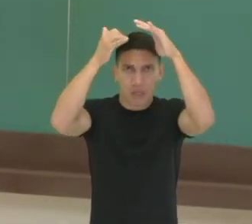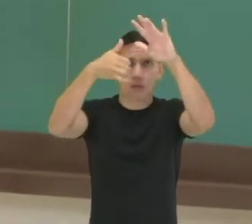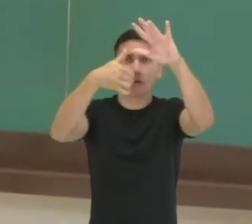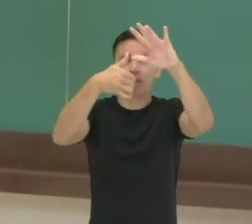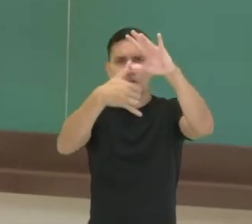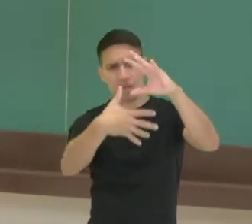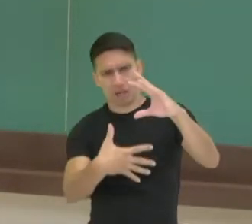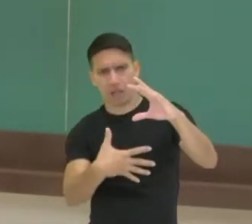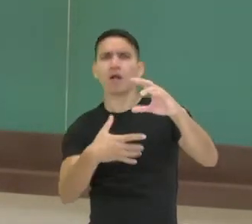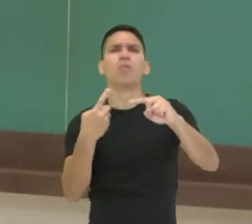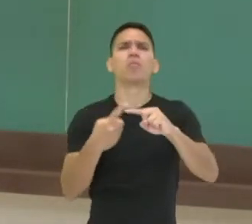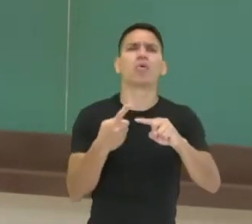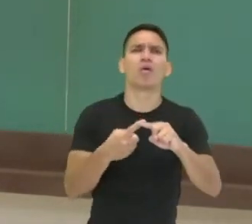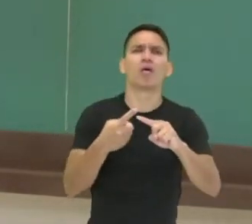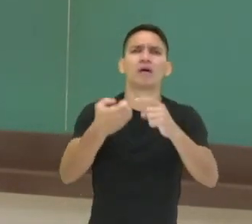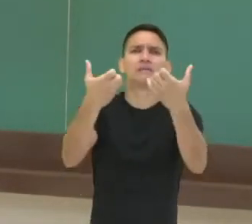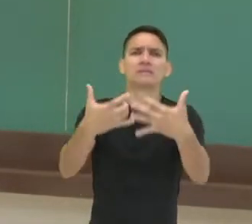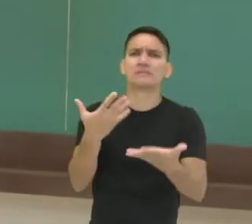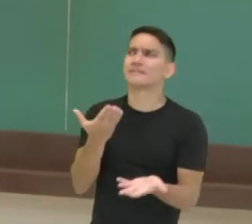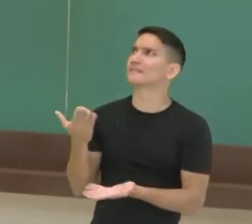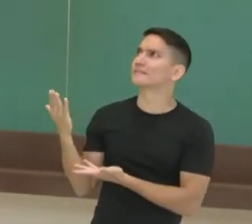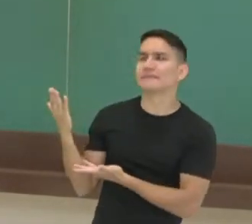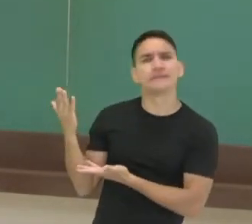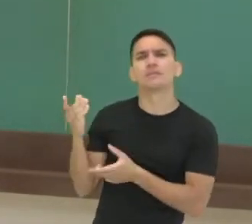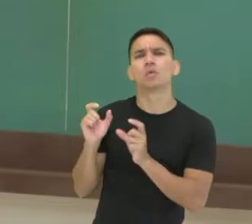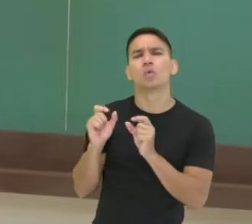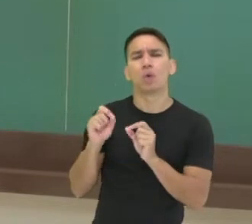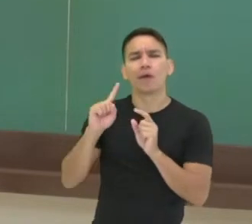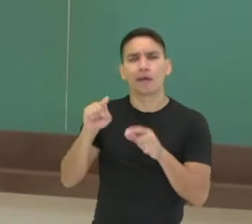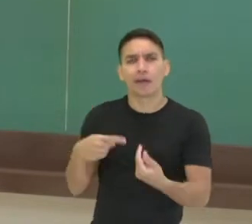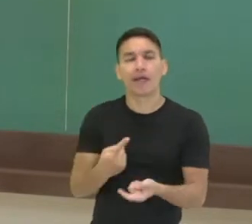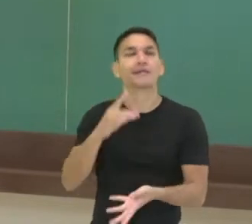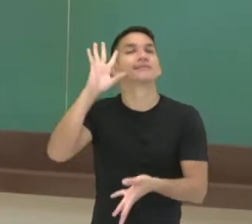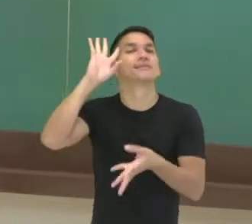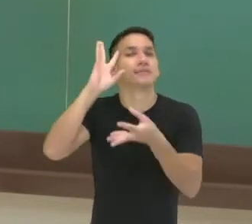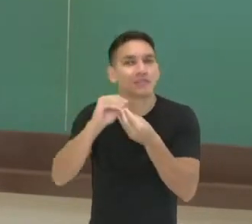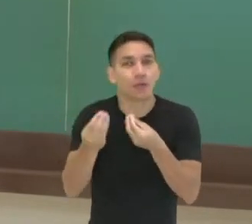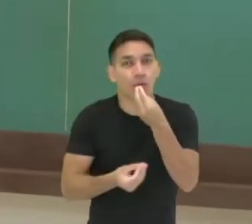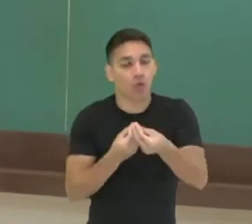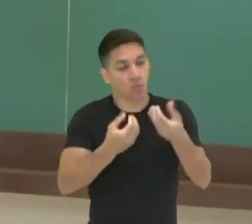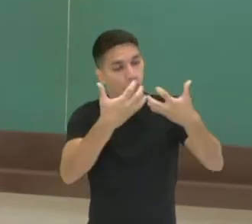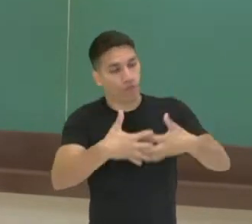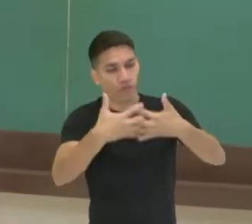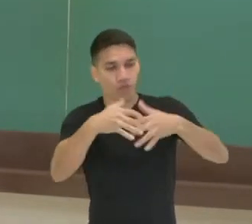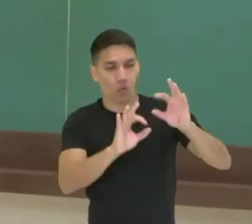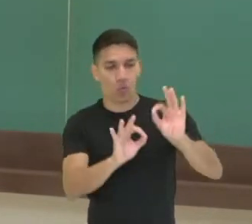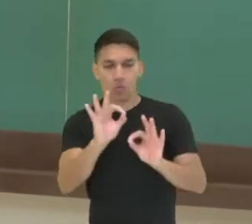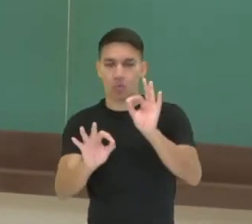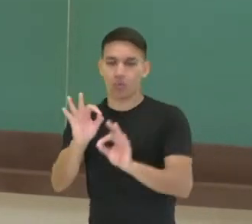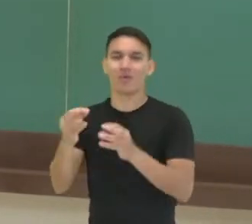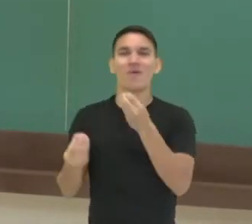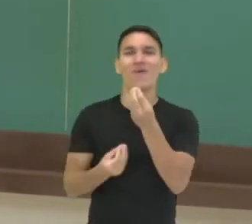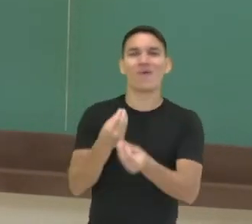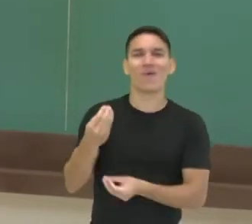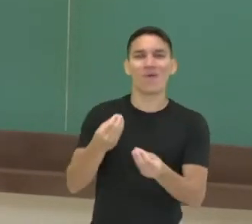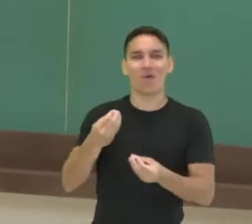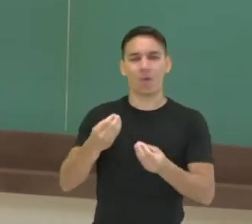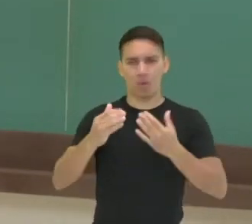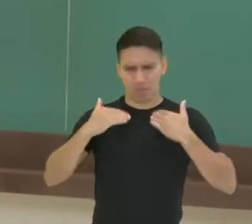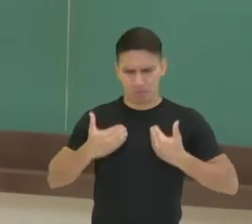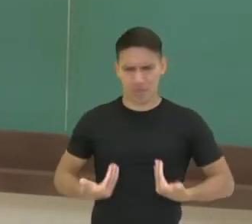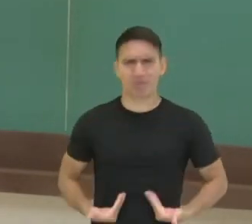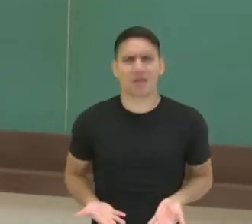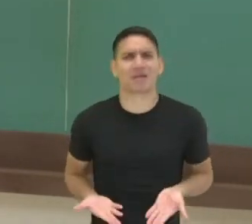que, Fabiano, estudar o sistema nervoso? Para conhecer a organização dele, como que ele está organizado no nosso